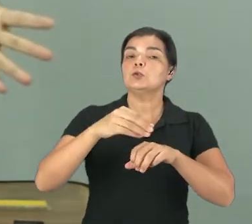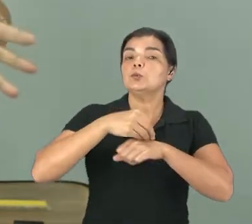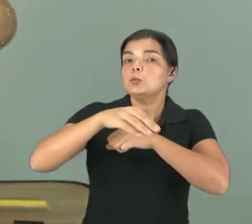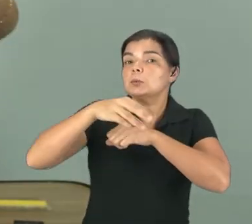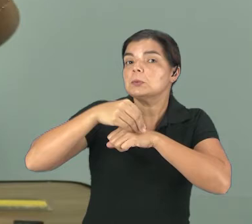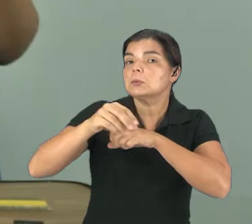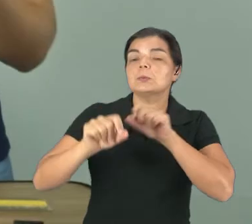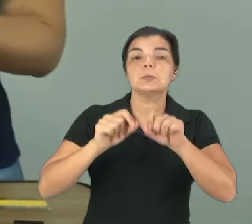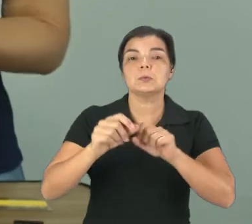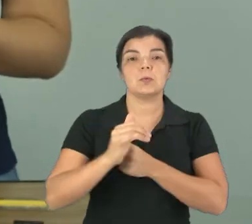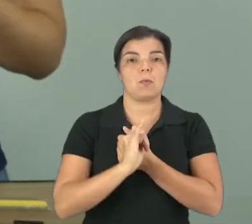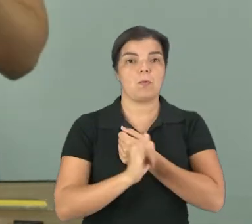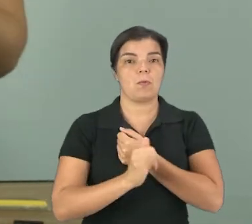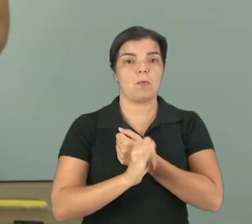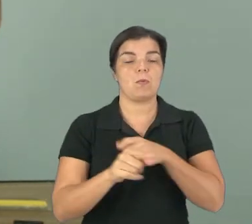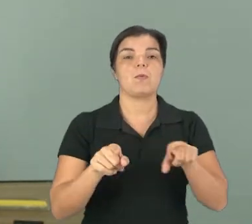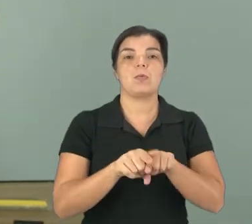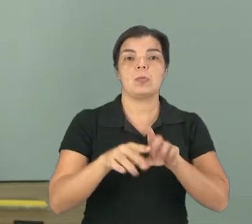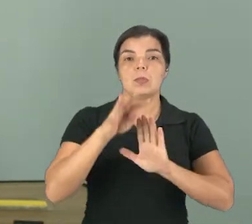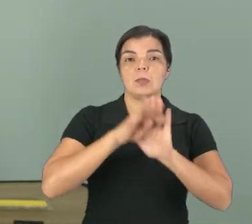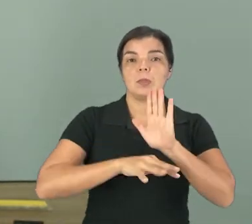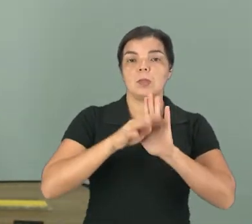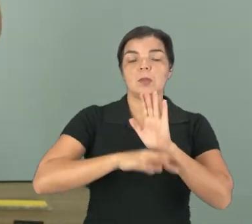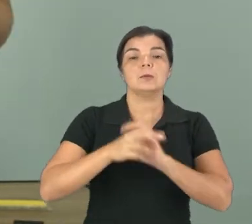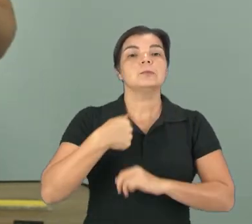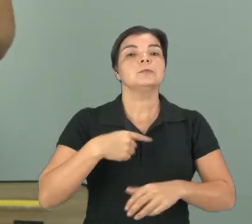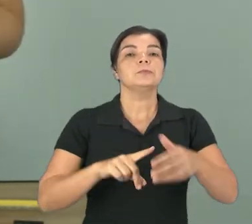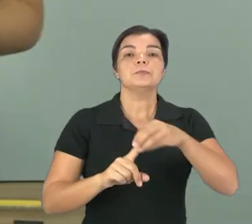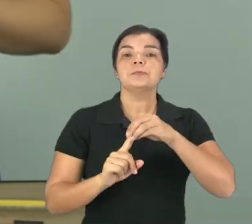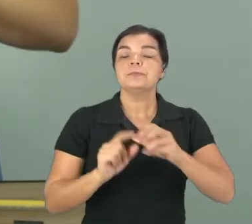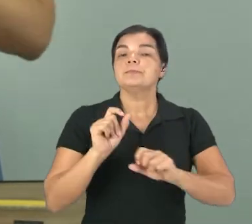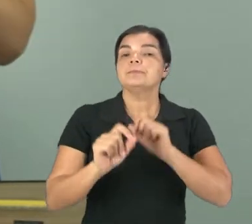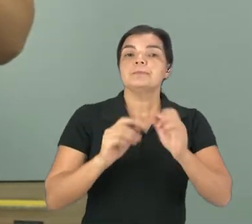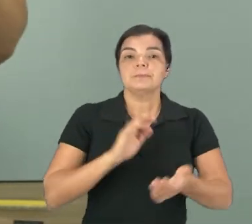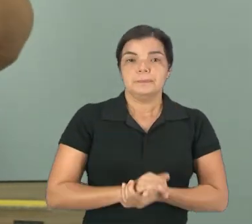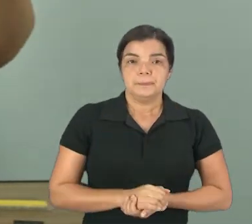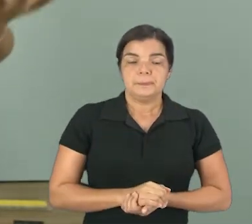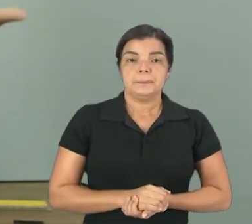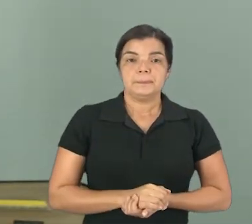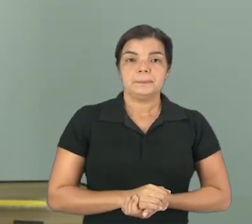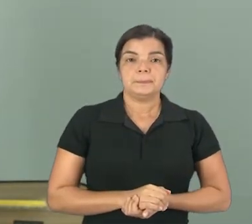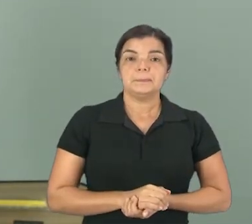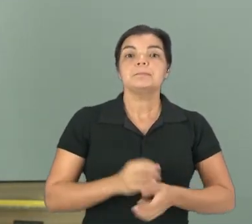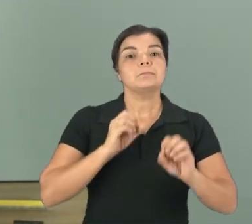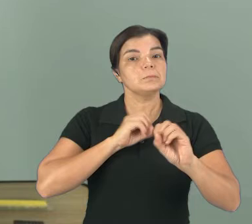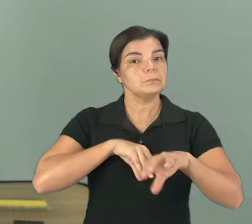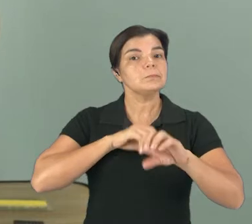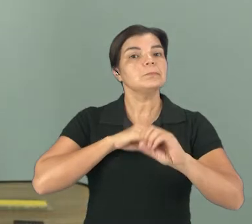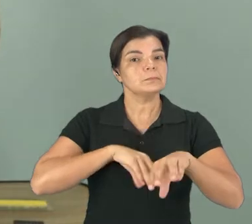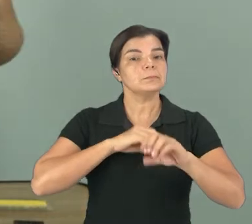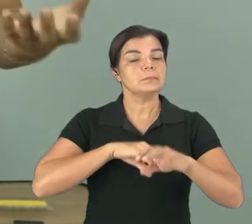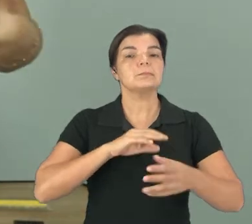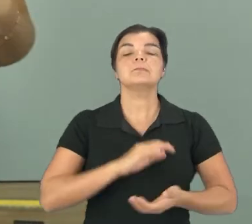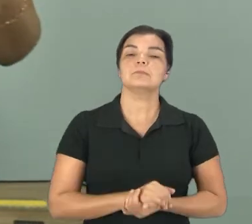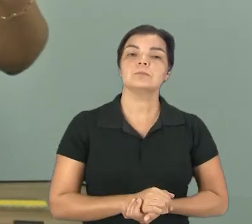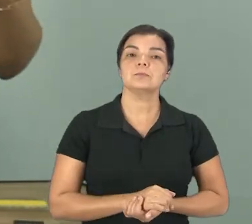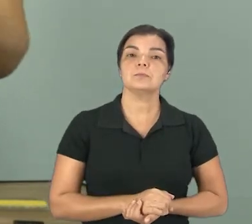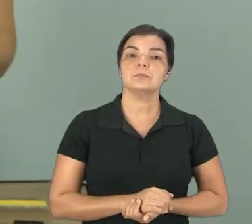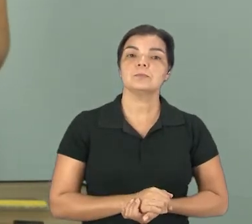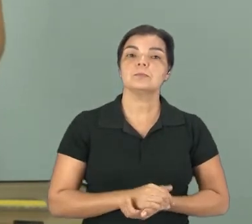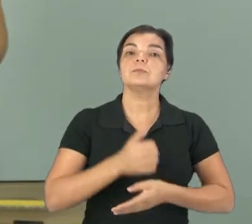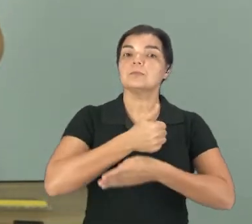falamos das fábulas, esse texto ele tem a função de nos trazer um ensinamento, uma